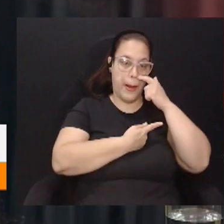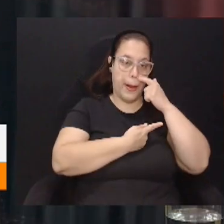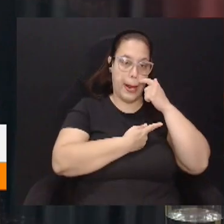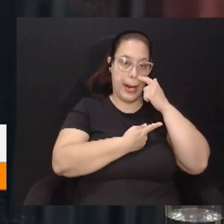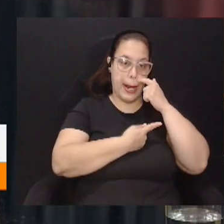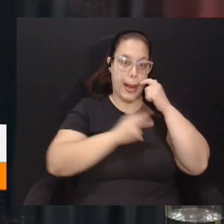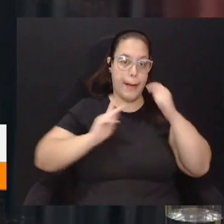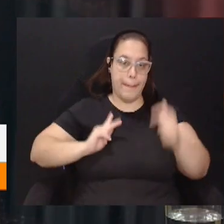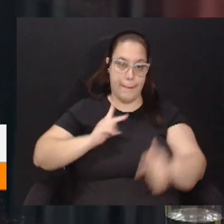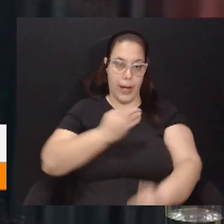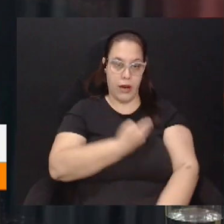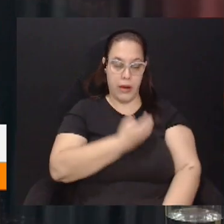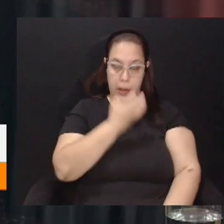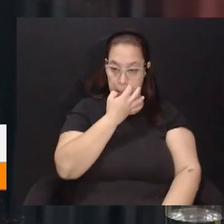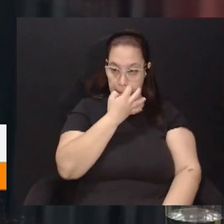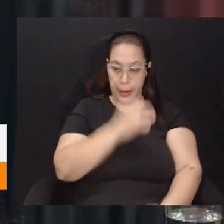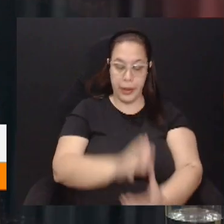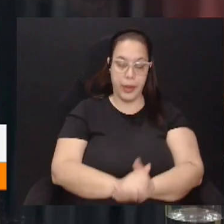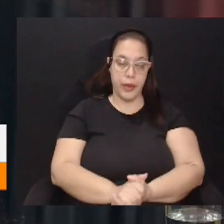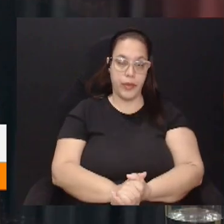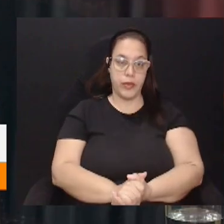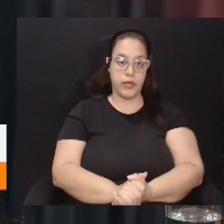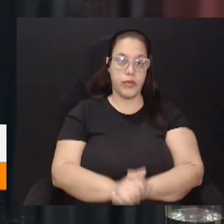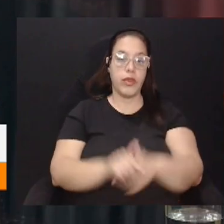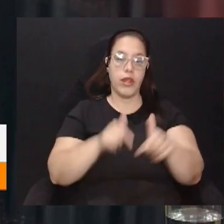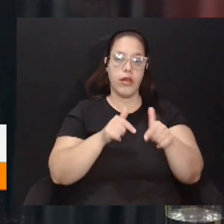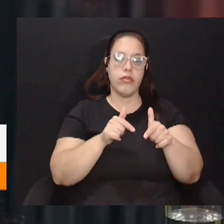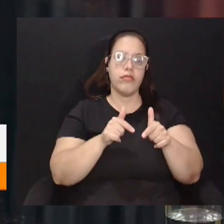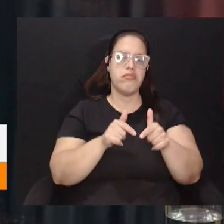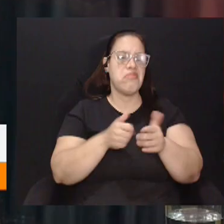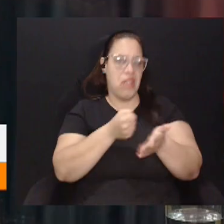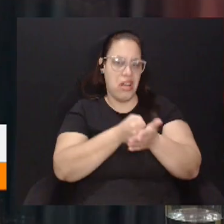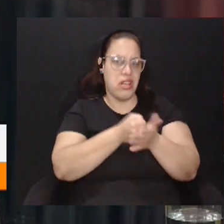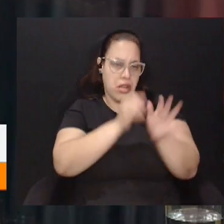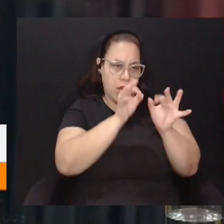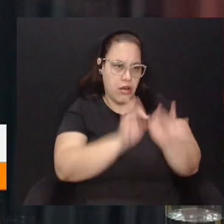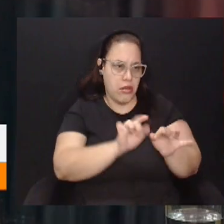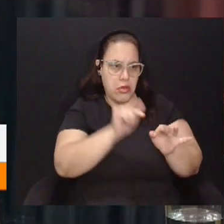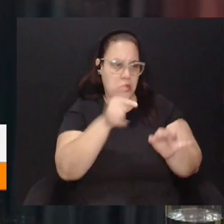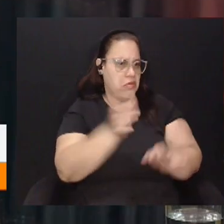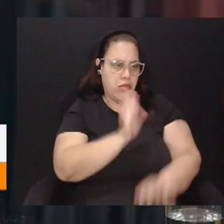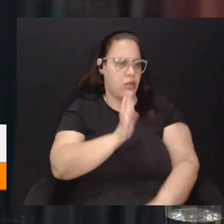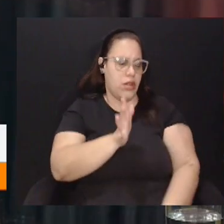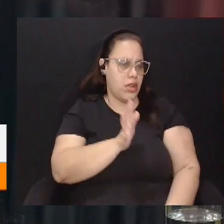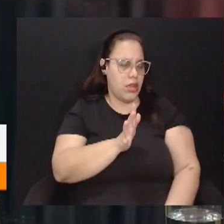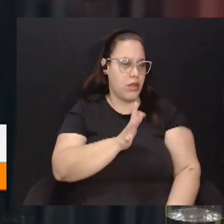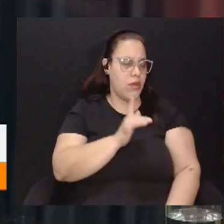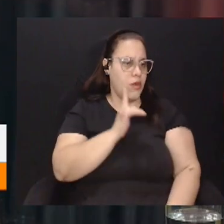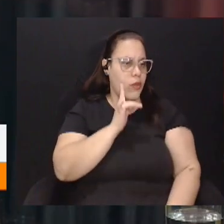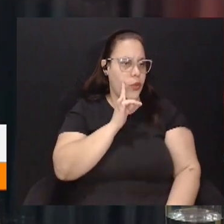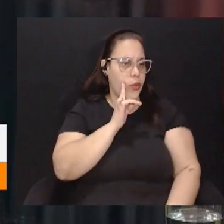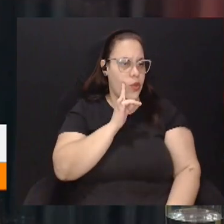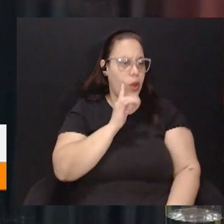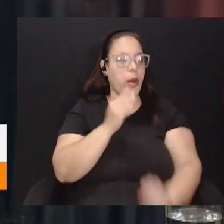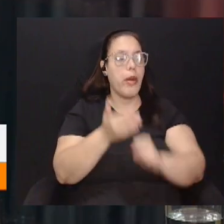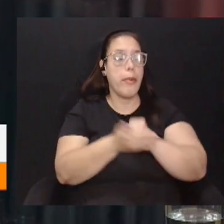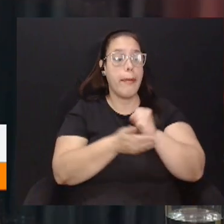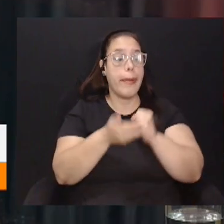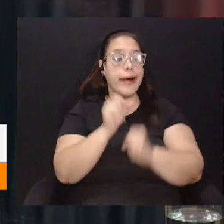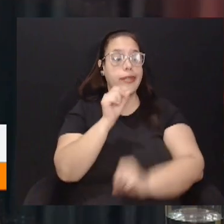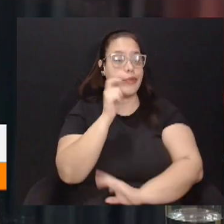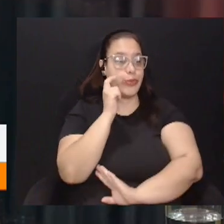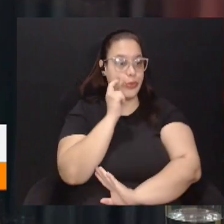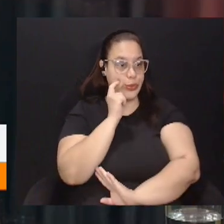alguns trabalham de maneira mais precisa, outros nem tanto, mas basicamente você tem a ideia de